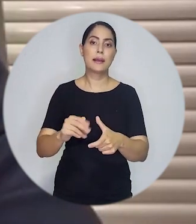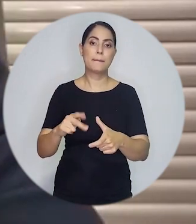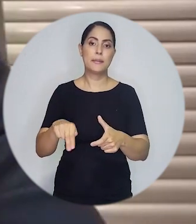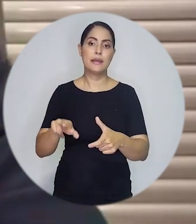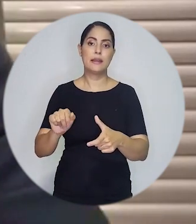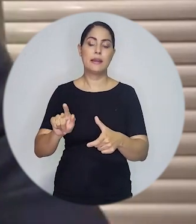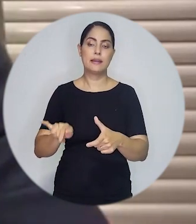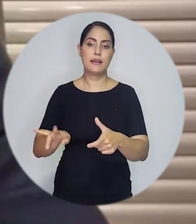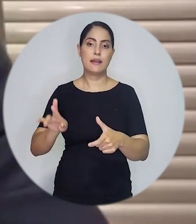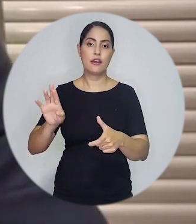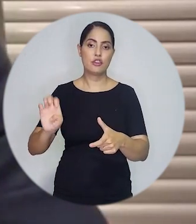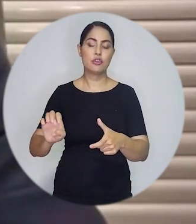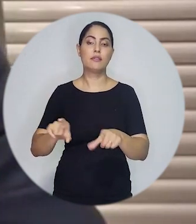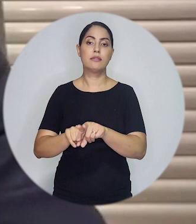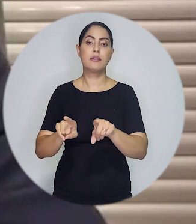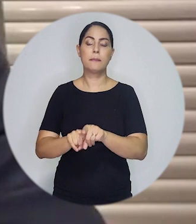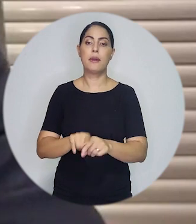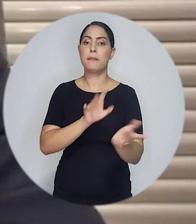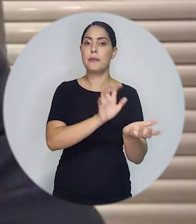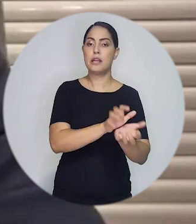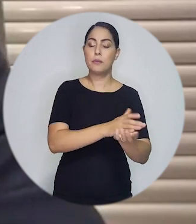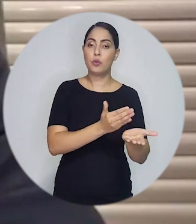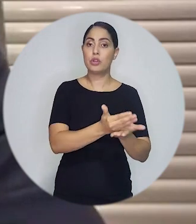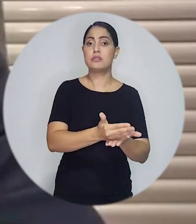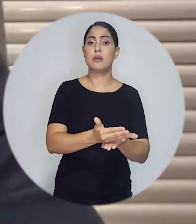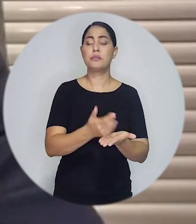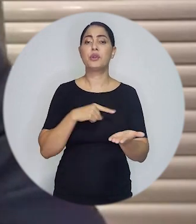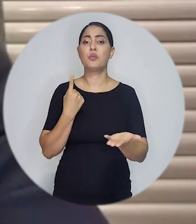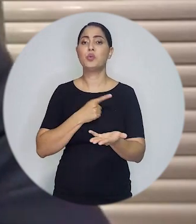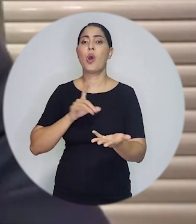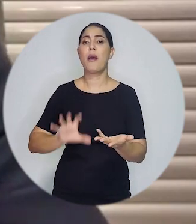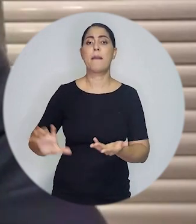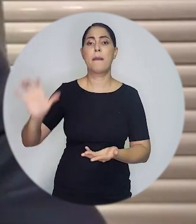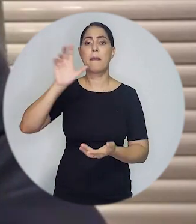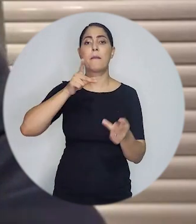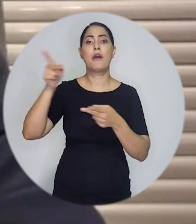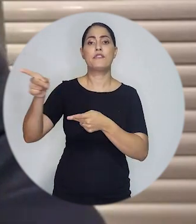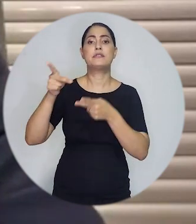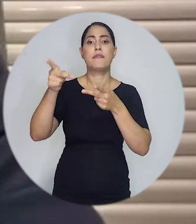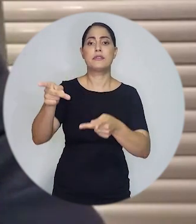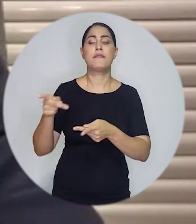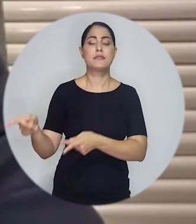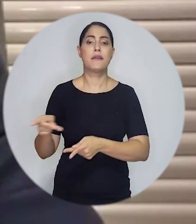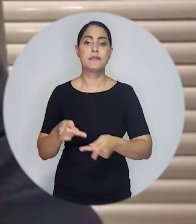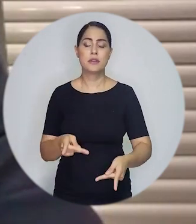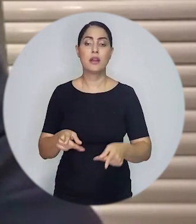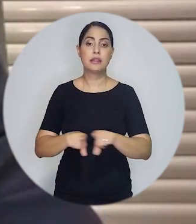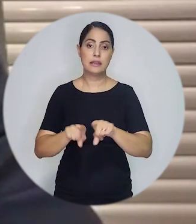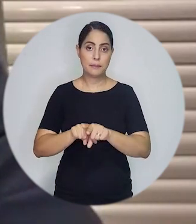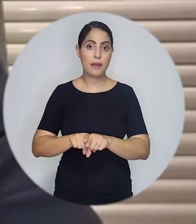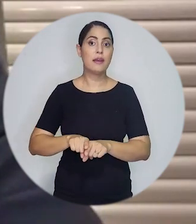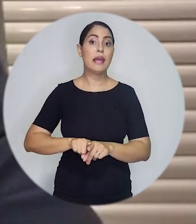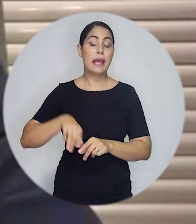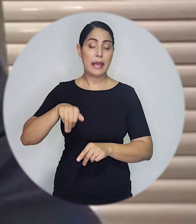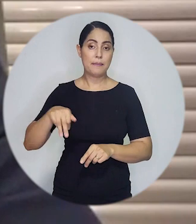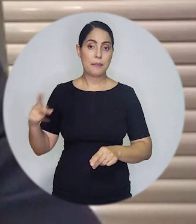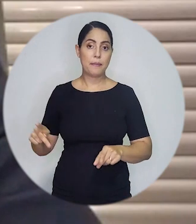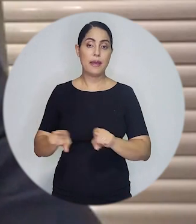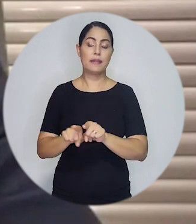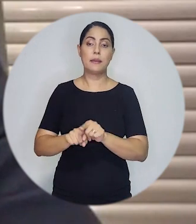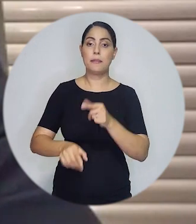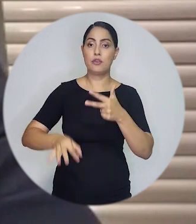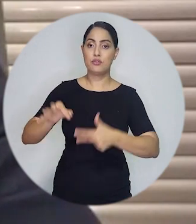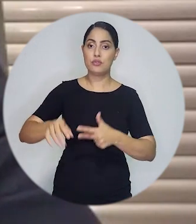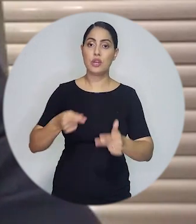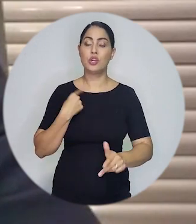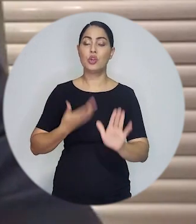Grande, e Pernambuco, que foi o pontapé inicial, que somam-se, além de conhecer o sistema, também visitar as instituições, Ministério